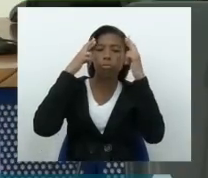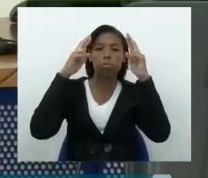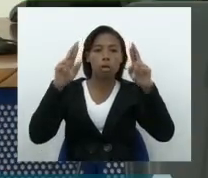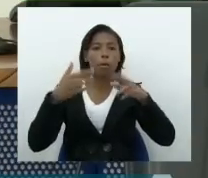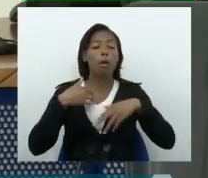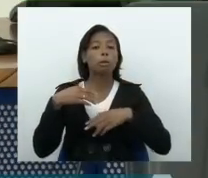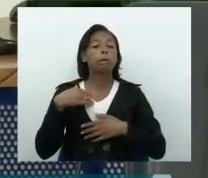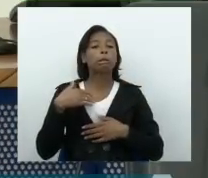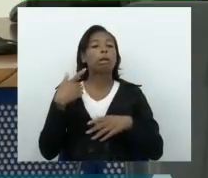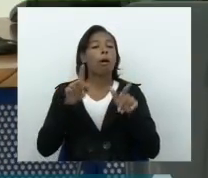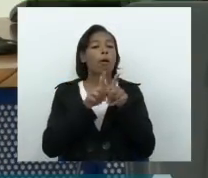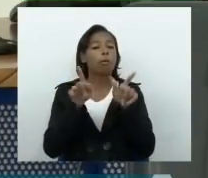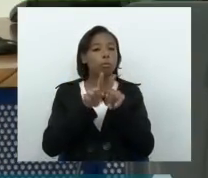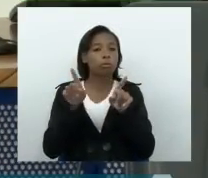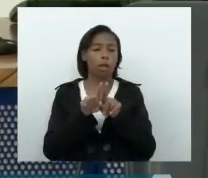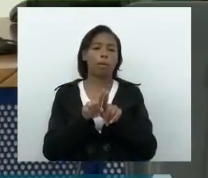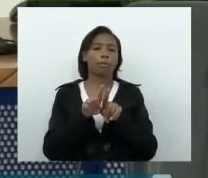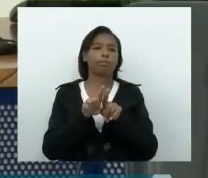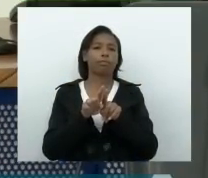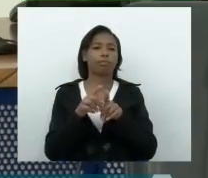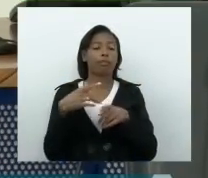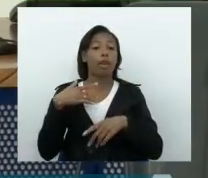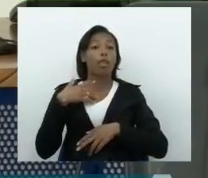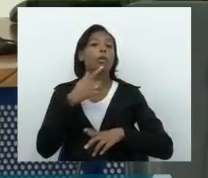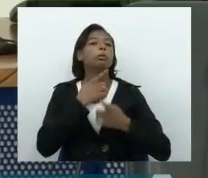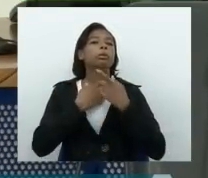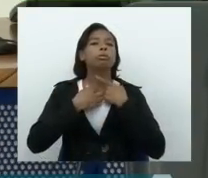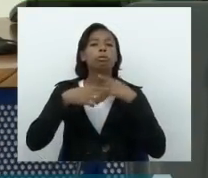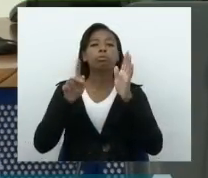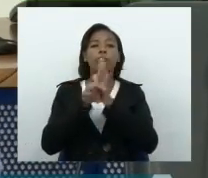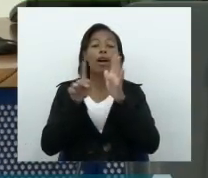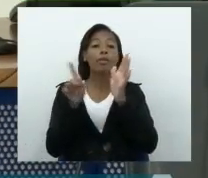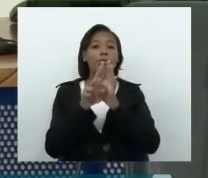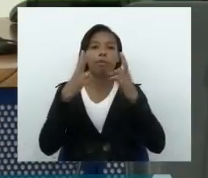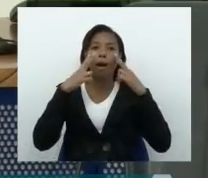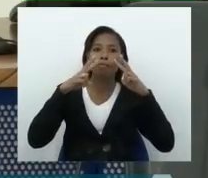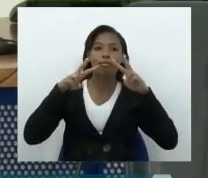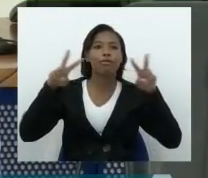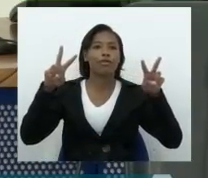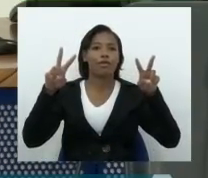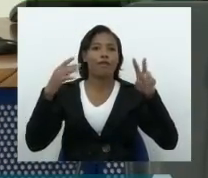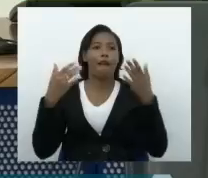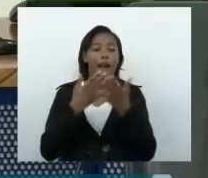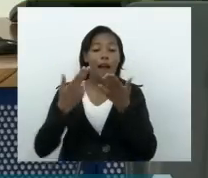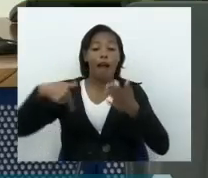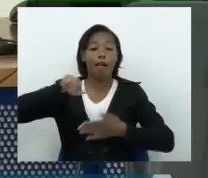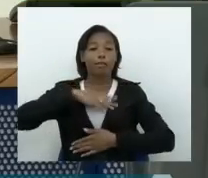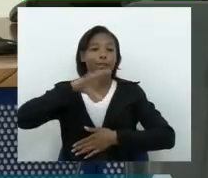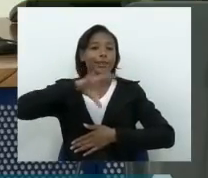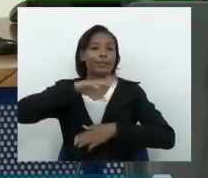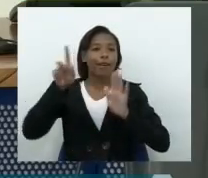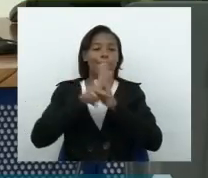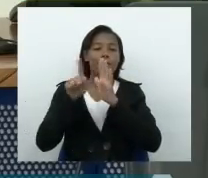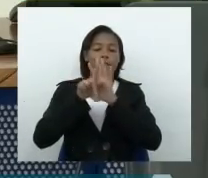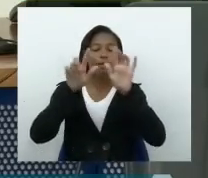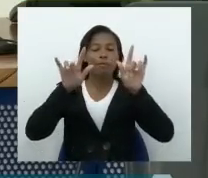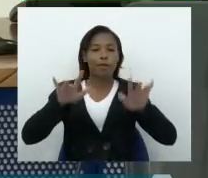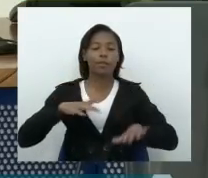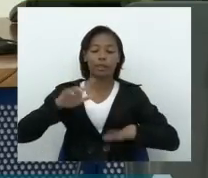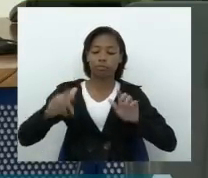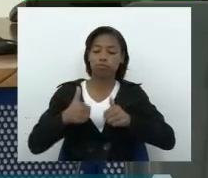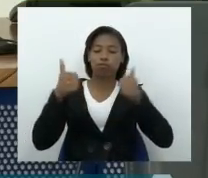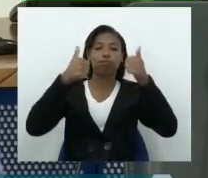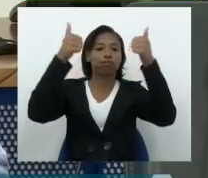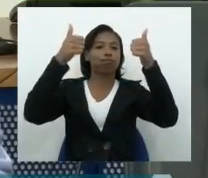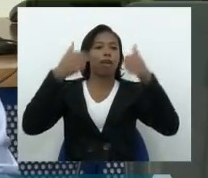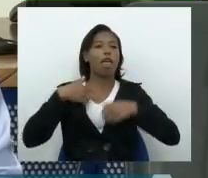credibilidade, mais do que isso, tenho a vontade de ver a nossa cidade ser uma cidade próspera.